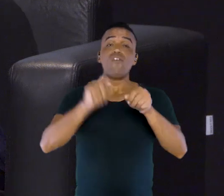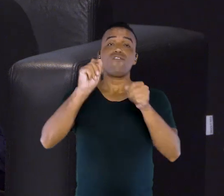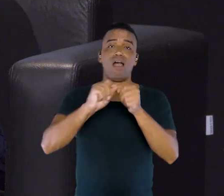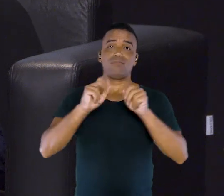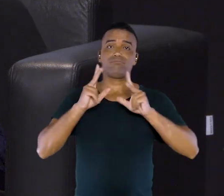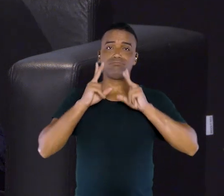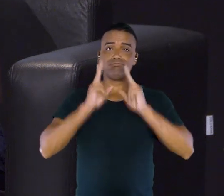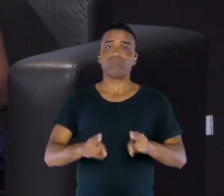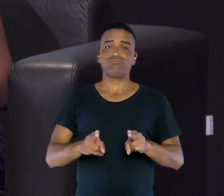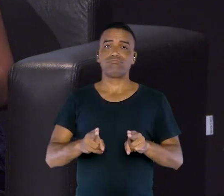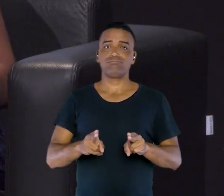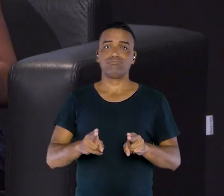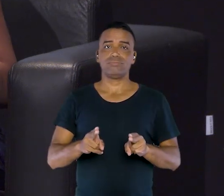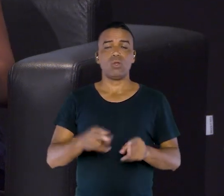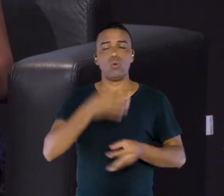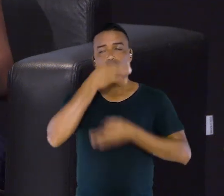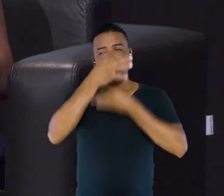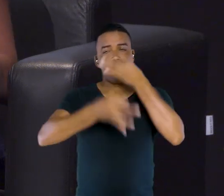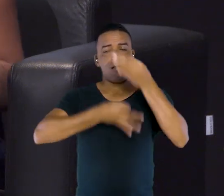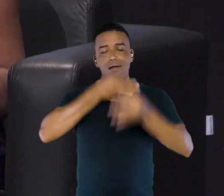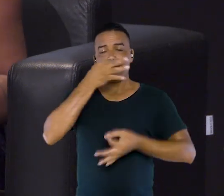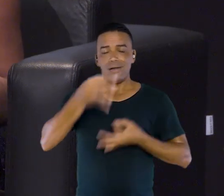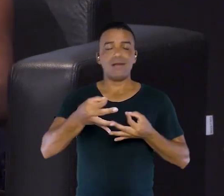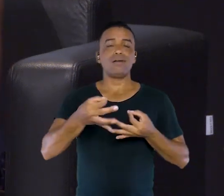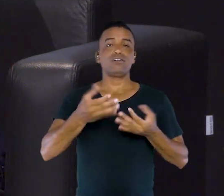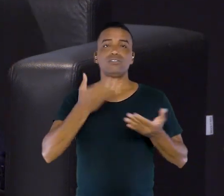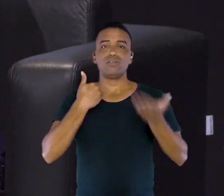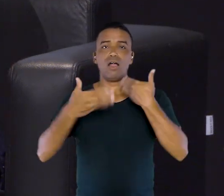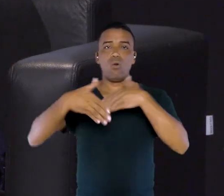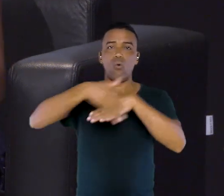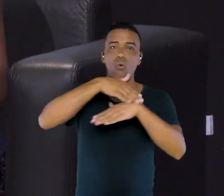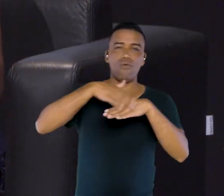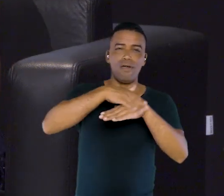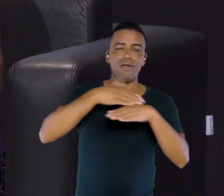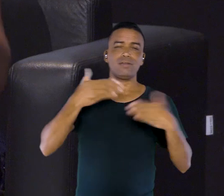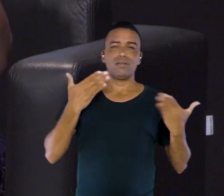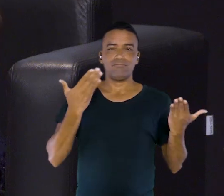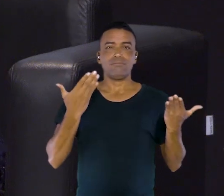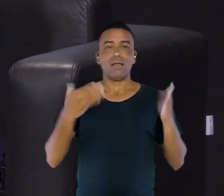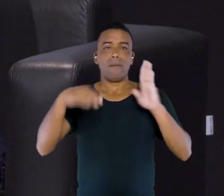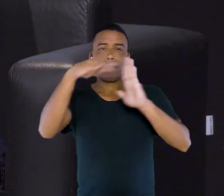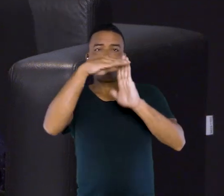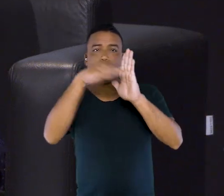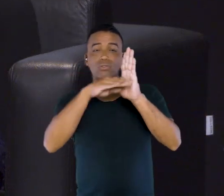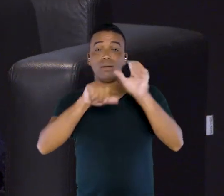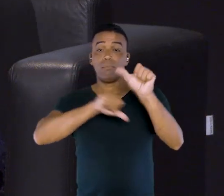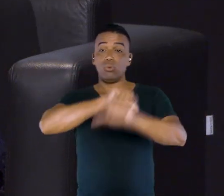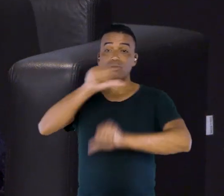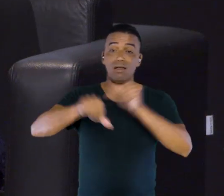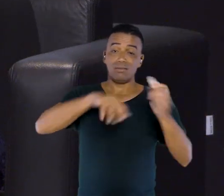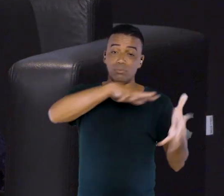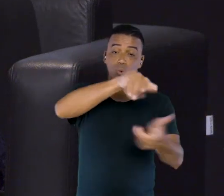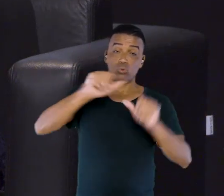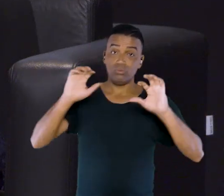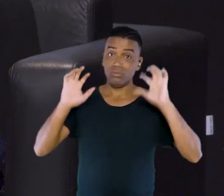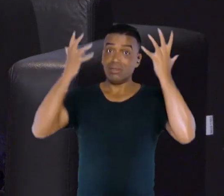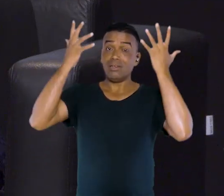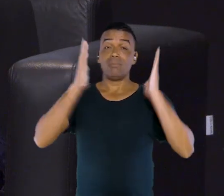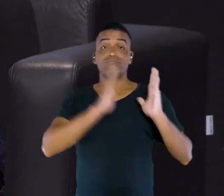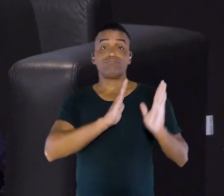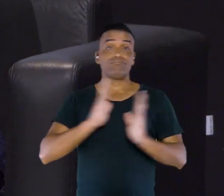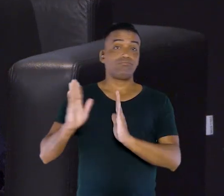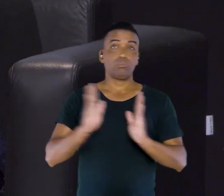né? Então, acho que essa conversa hoje, pautar sobre mudanças climáticas, é